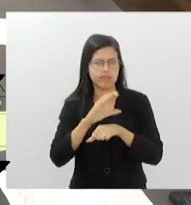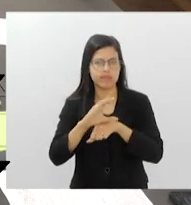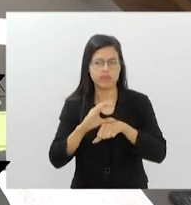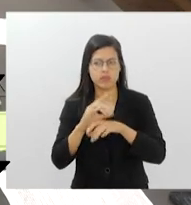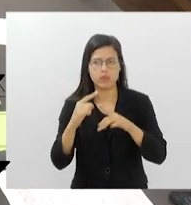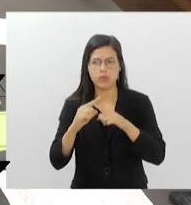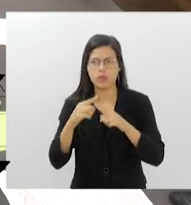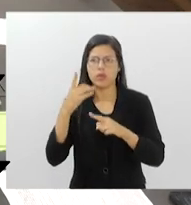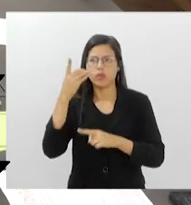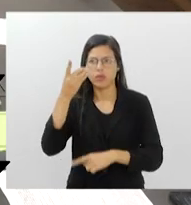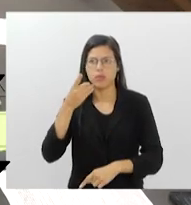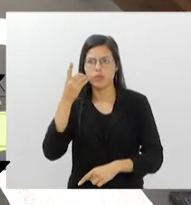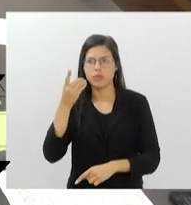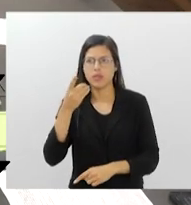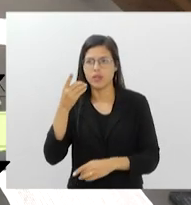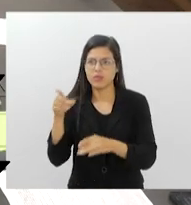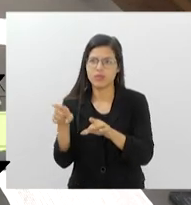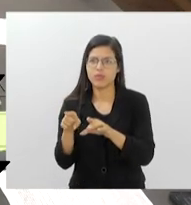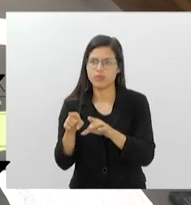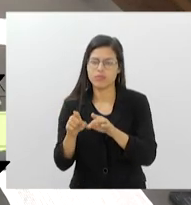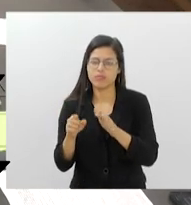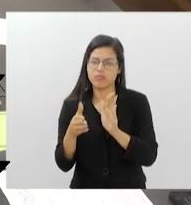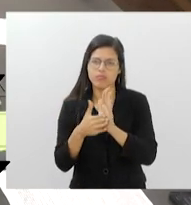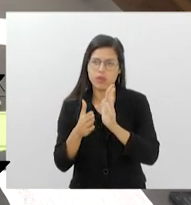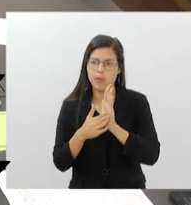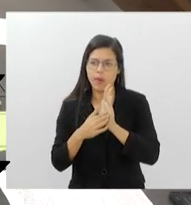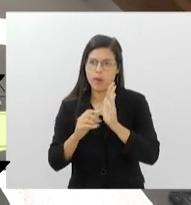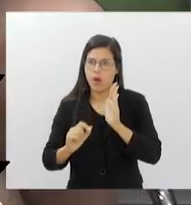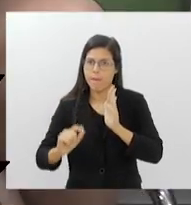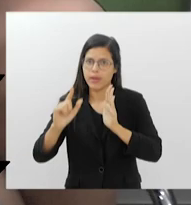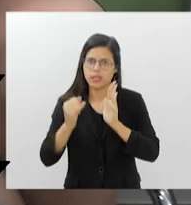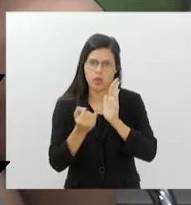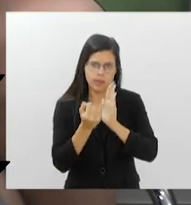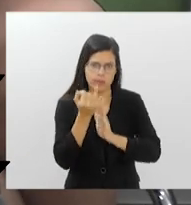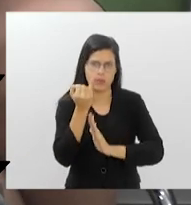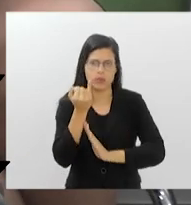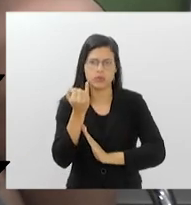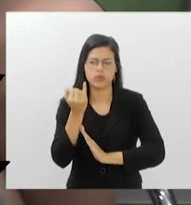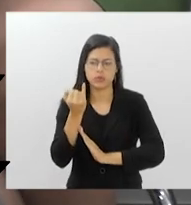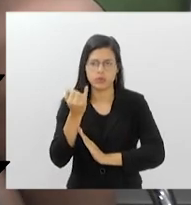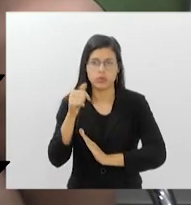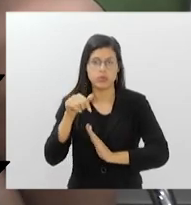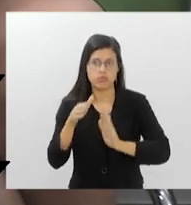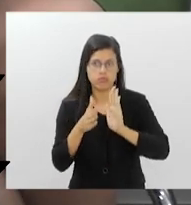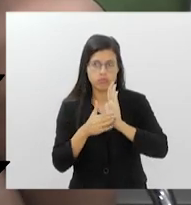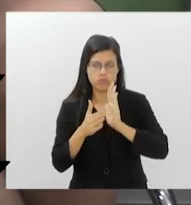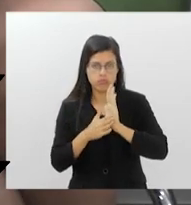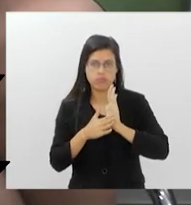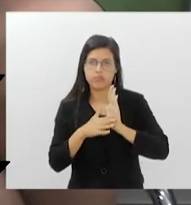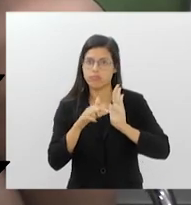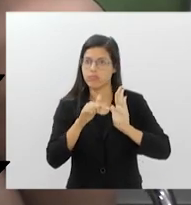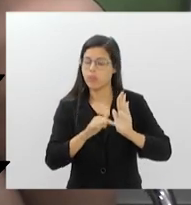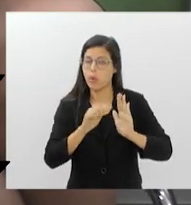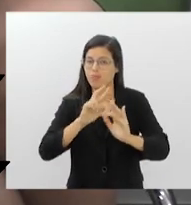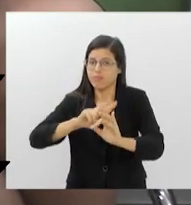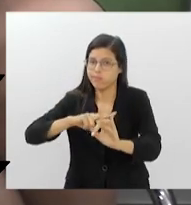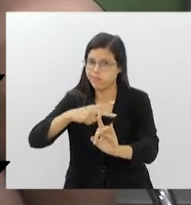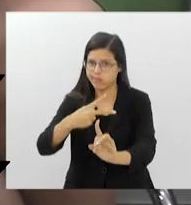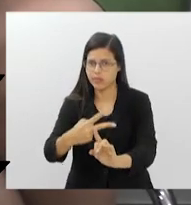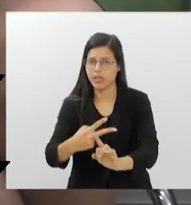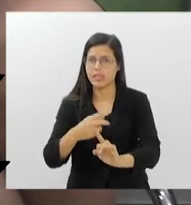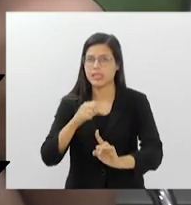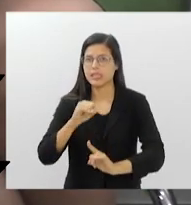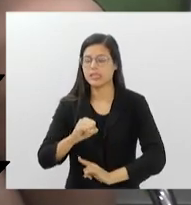deputado tá propondo aumentar alíquota não é porque tá propondo neste tamanho neste tamanho porque se